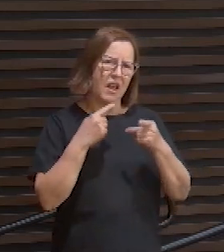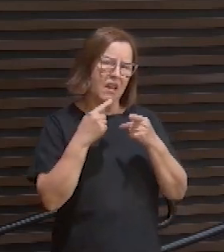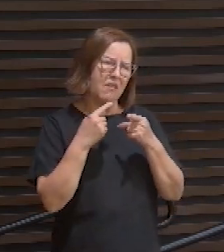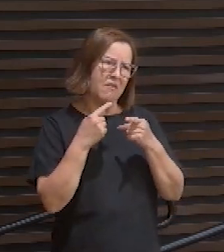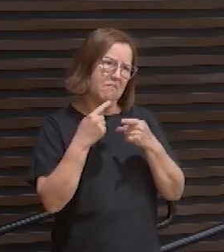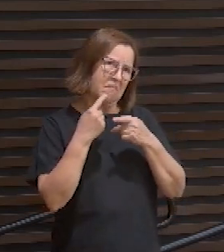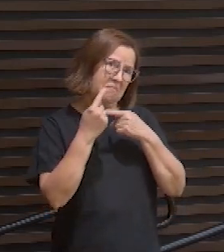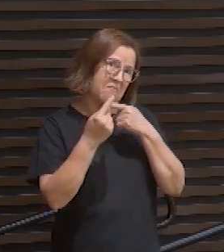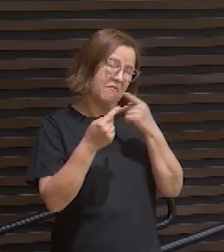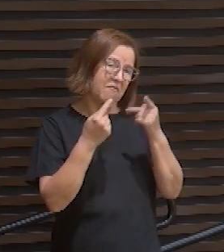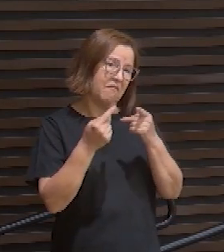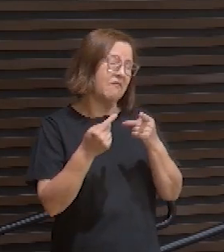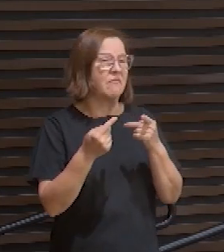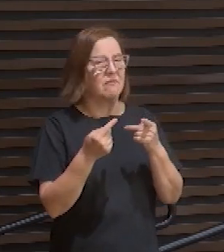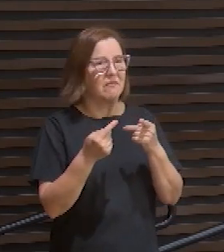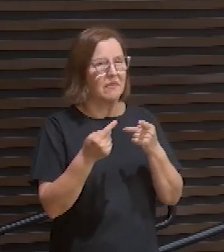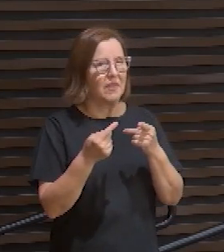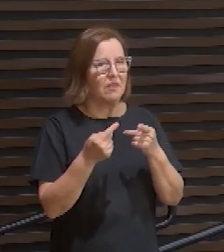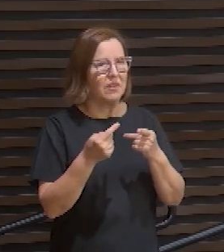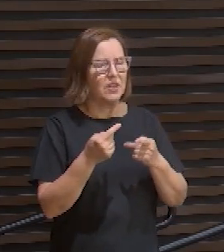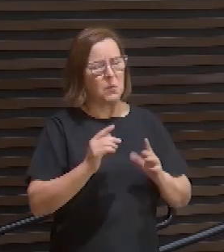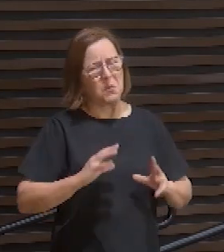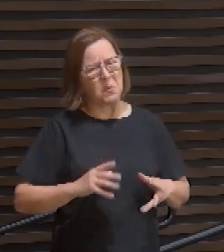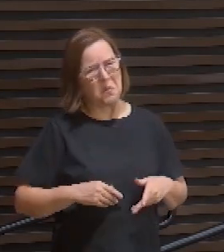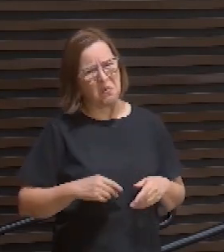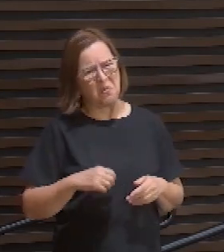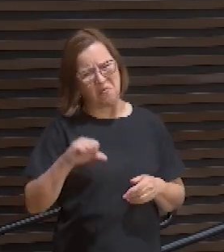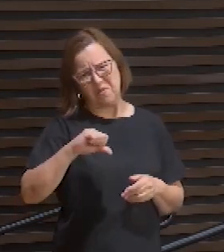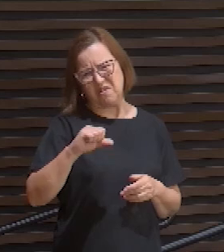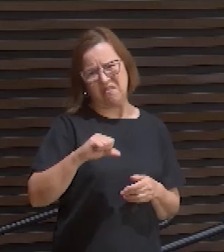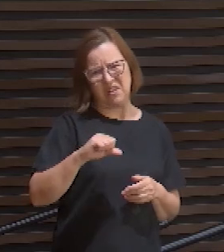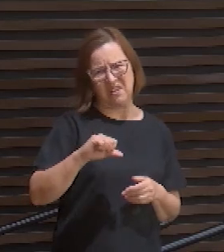e bebamos que amanhã morreremos.